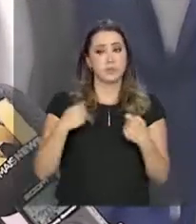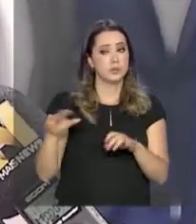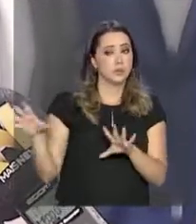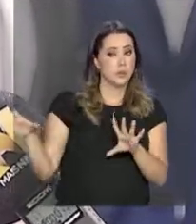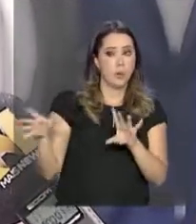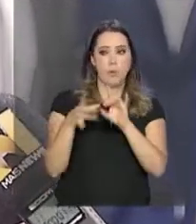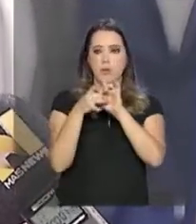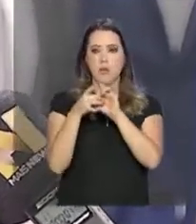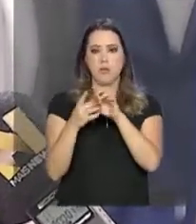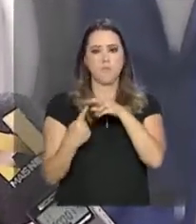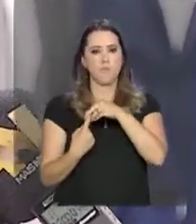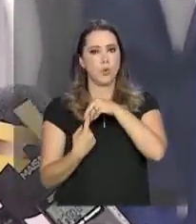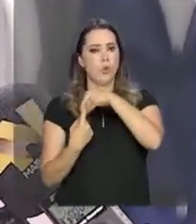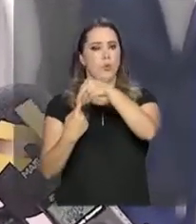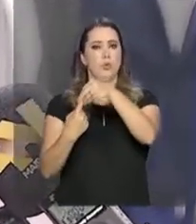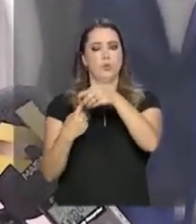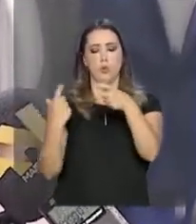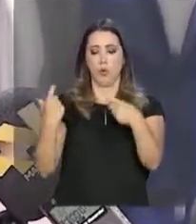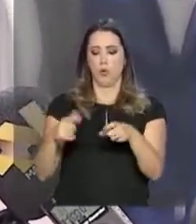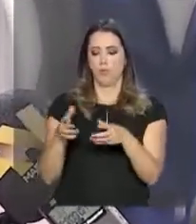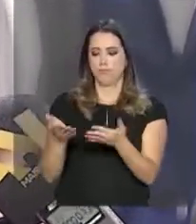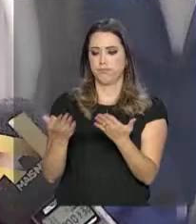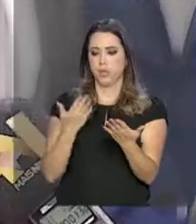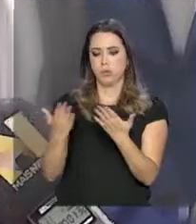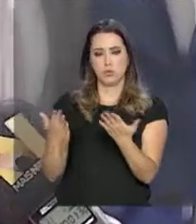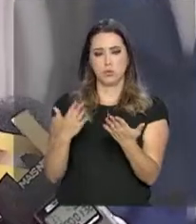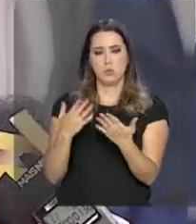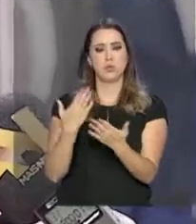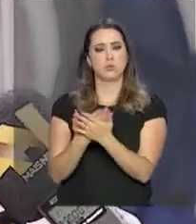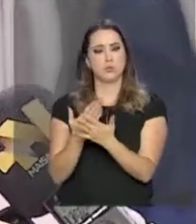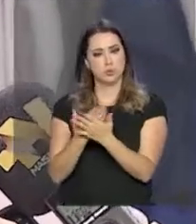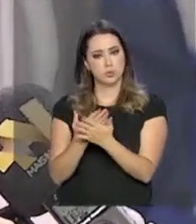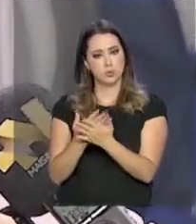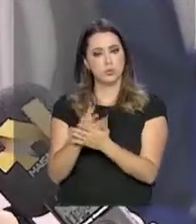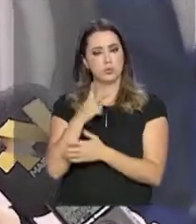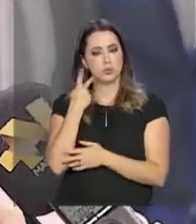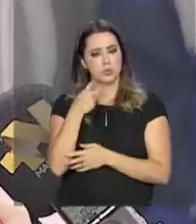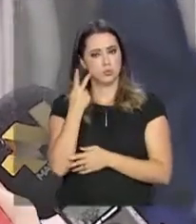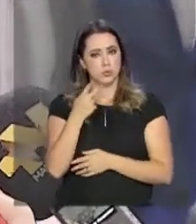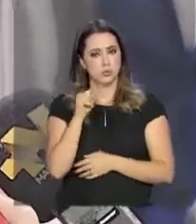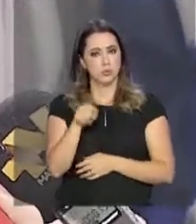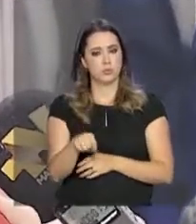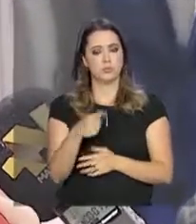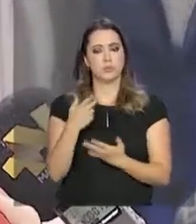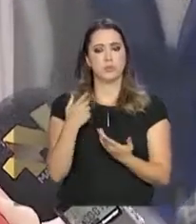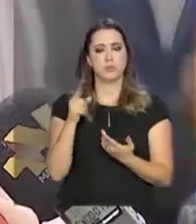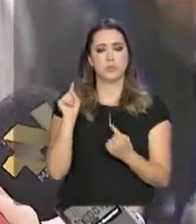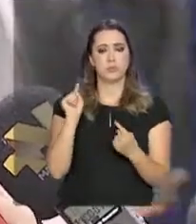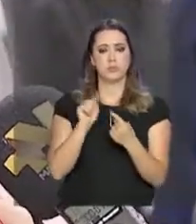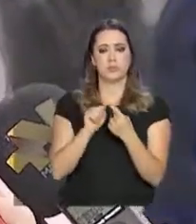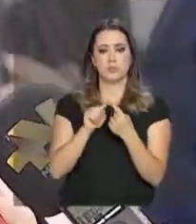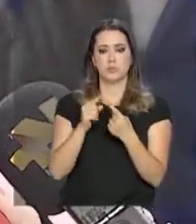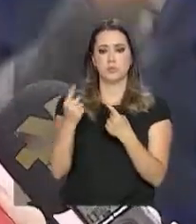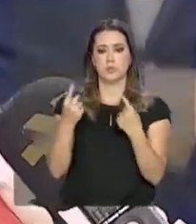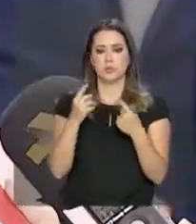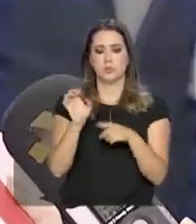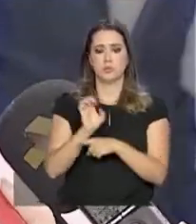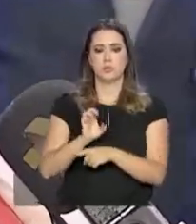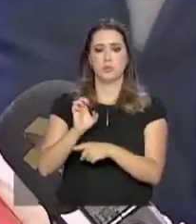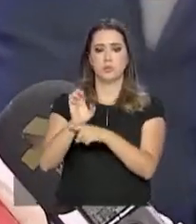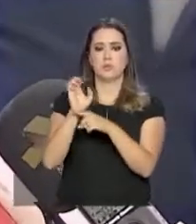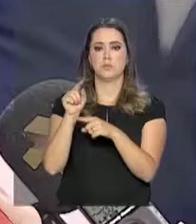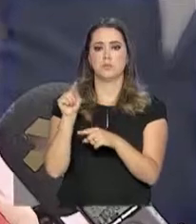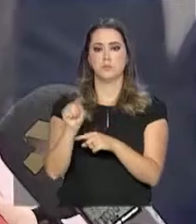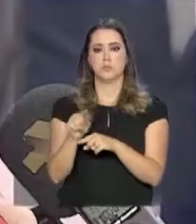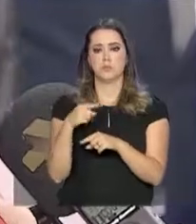mais assertivos possível coletados para que a gente consiga formular políticas de acordo com cada estado é